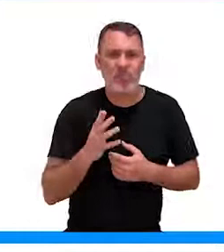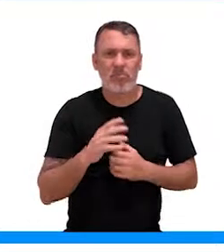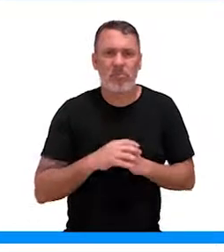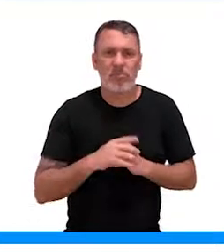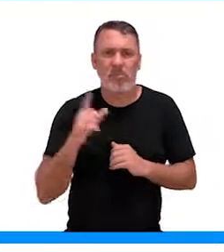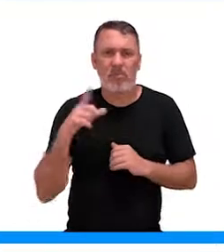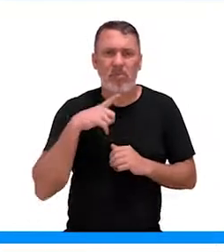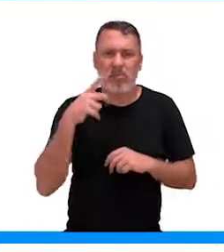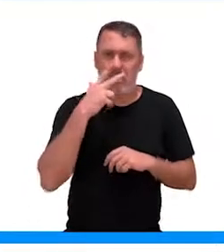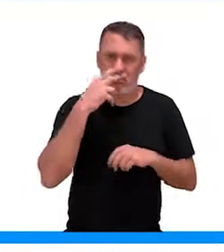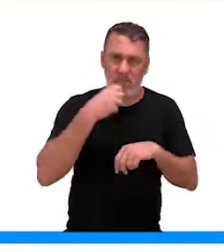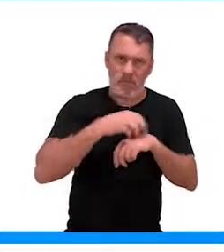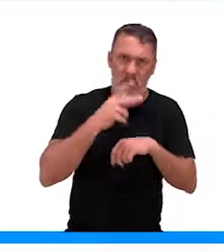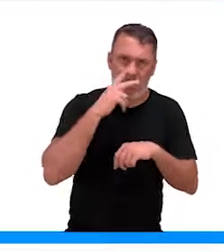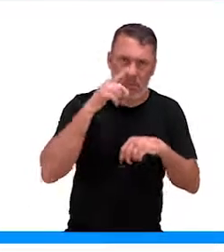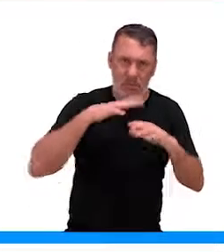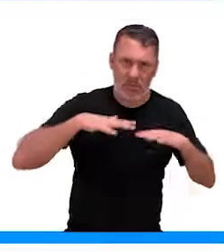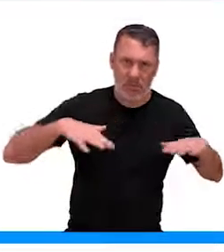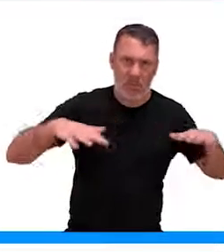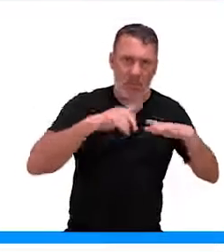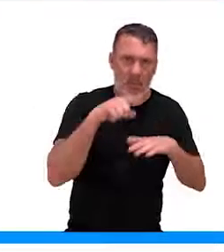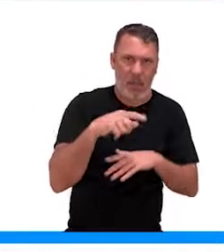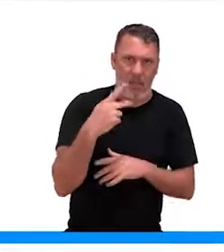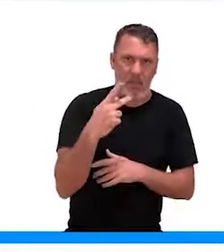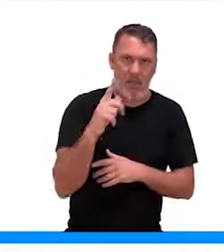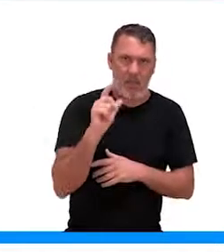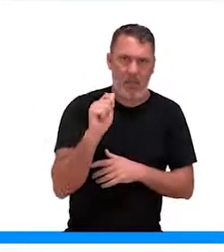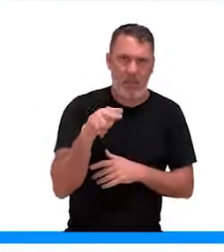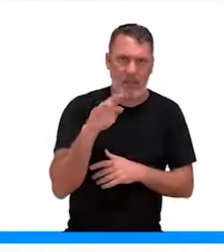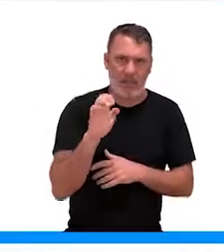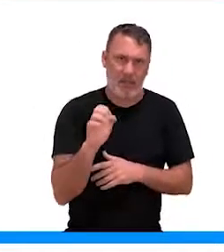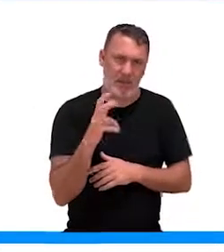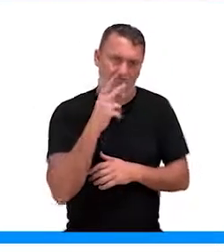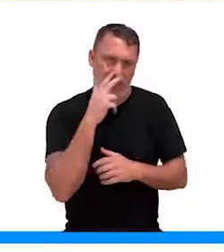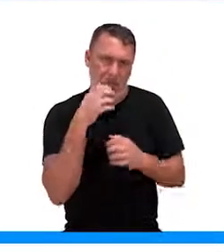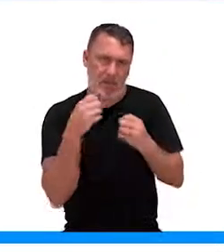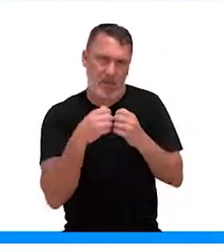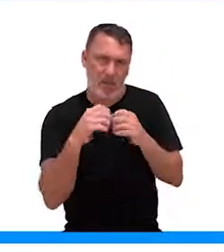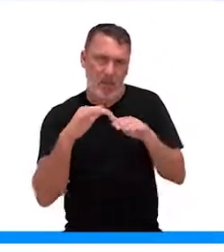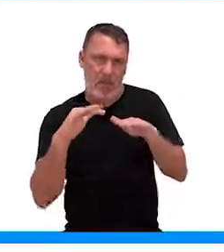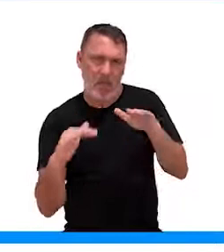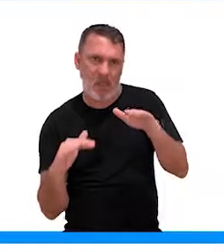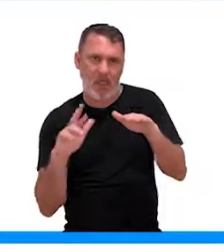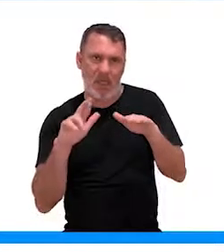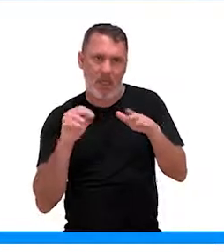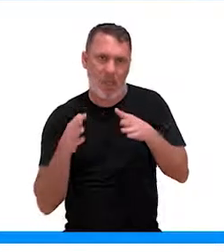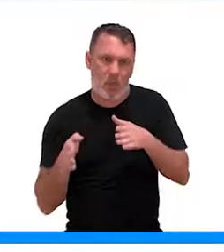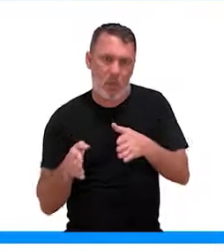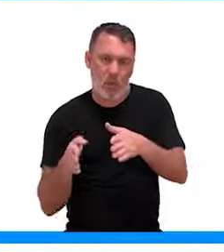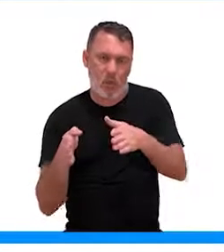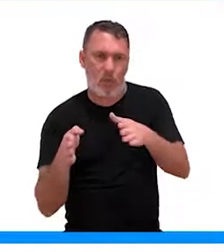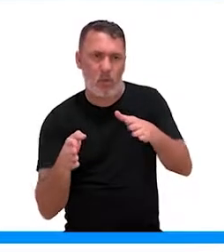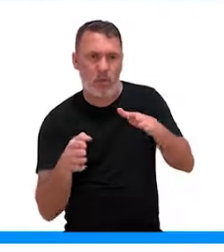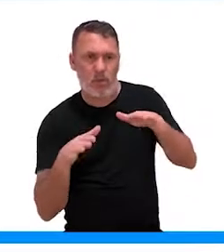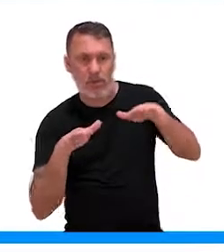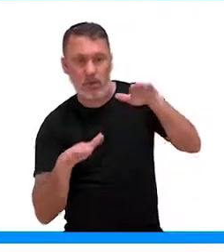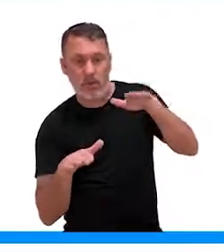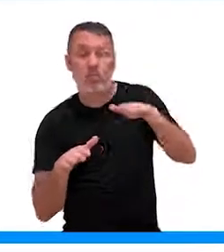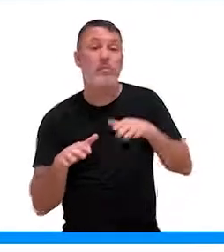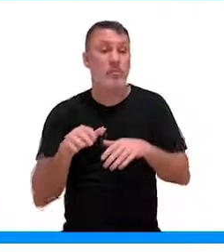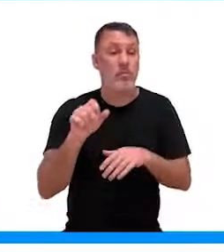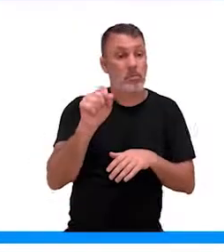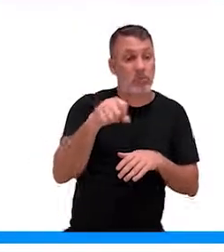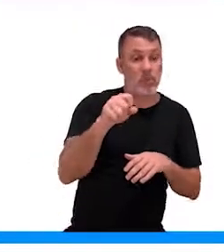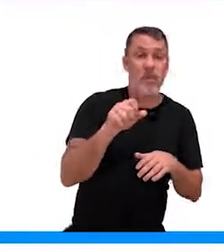bom, você está falando aqui de uma área de planície, né, próximo ao baixo curso do rio. Sim, é